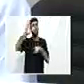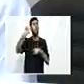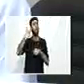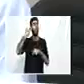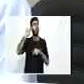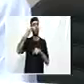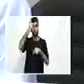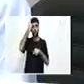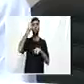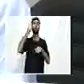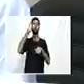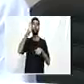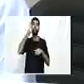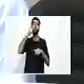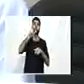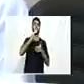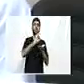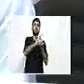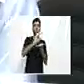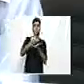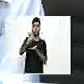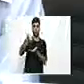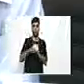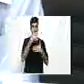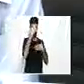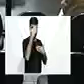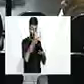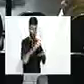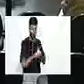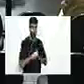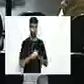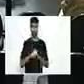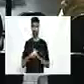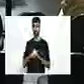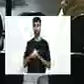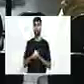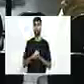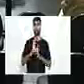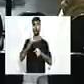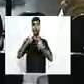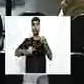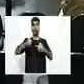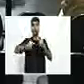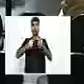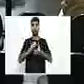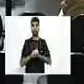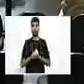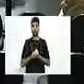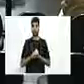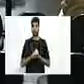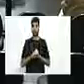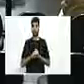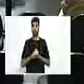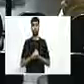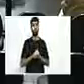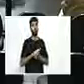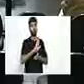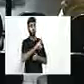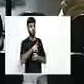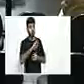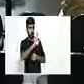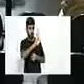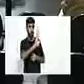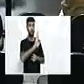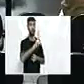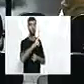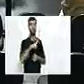beneficiários dessas entidades Muito obrigado projeto em discussão equ Presidente eh